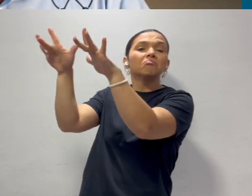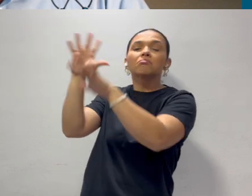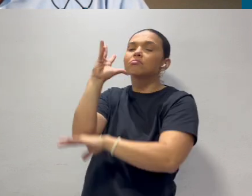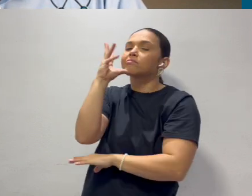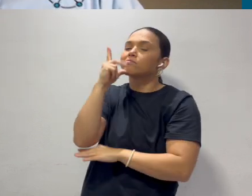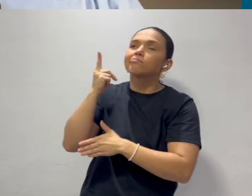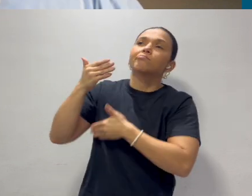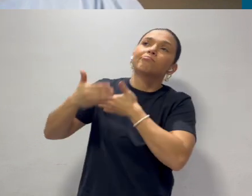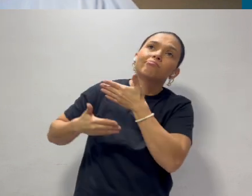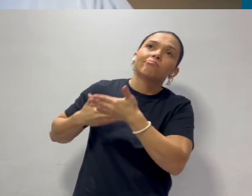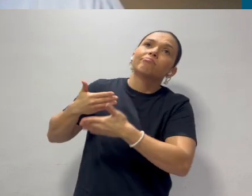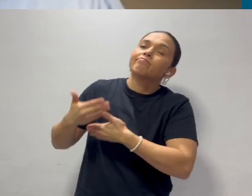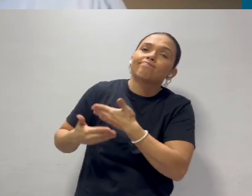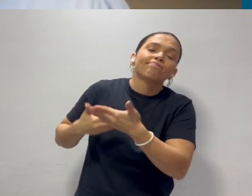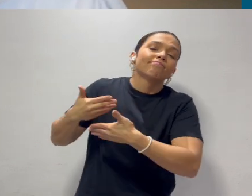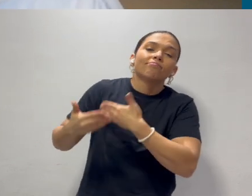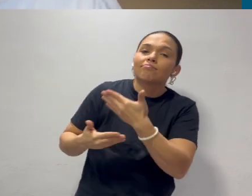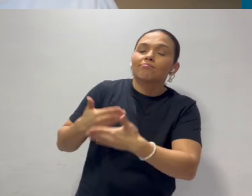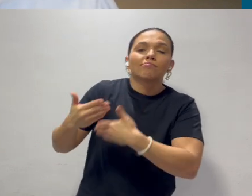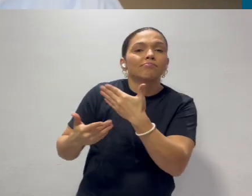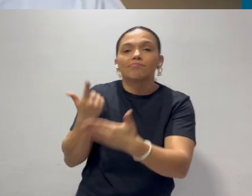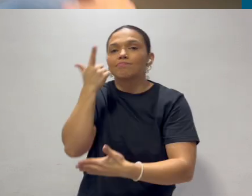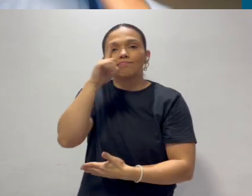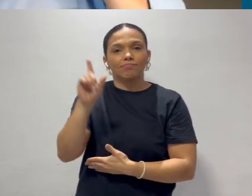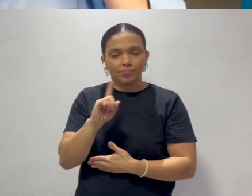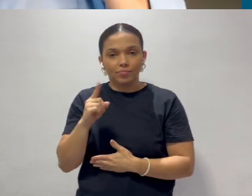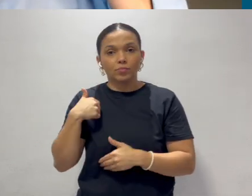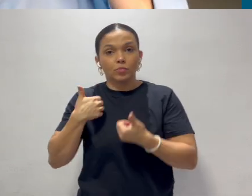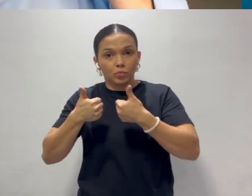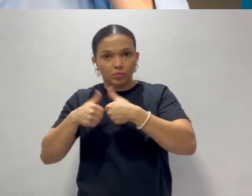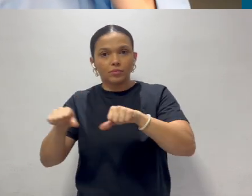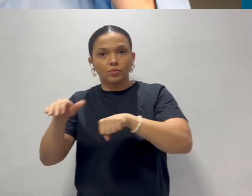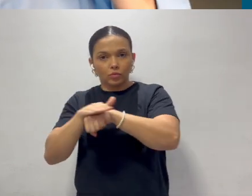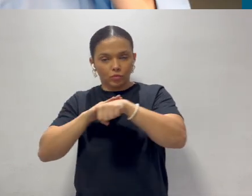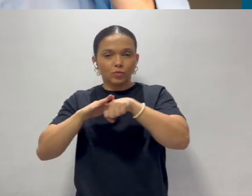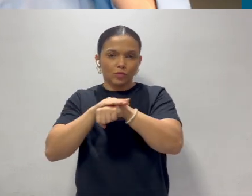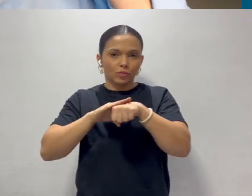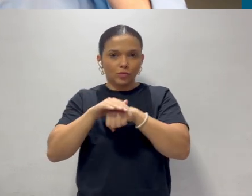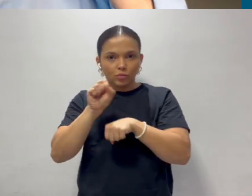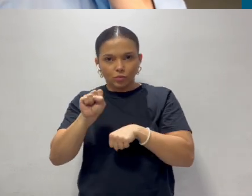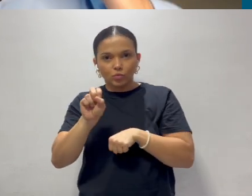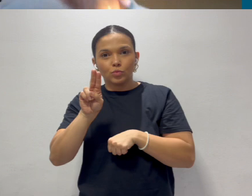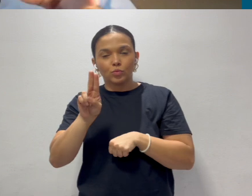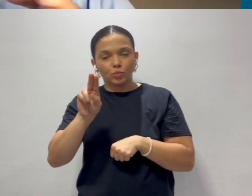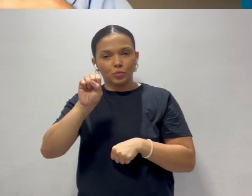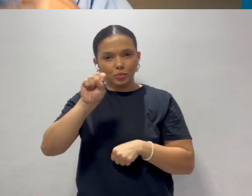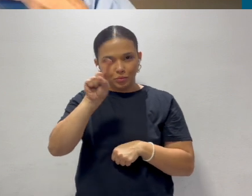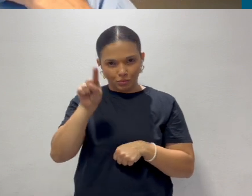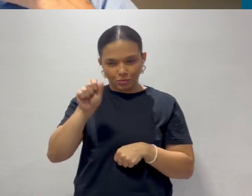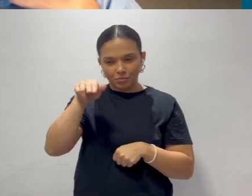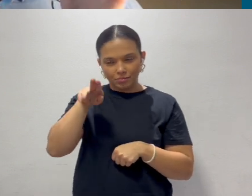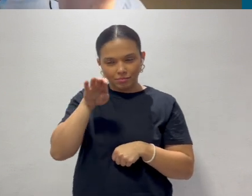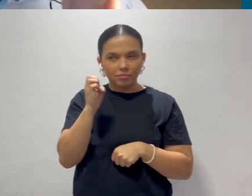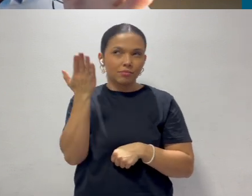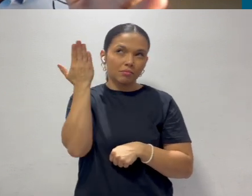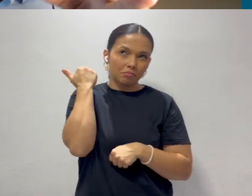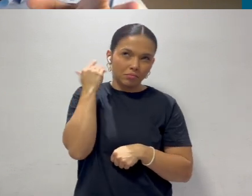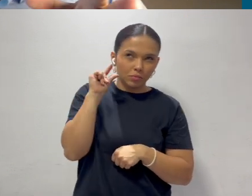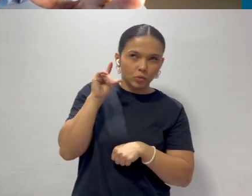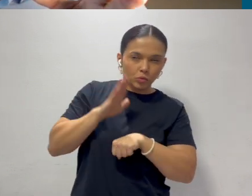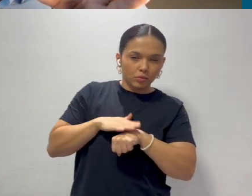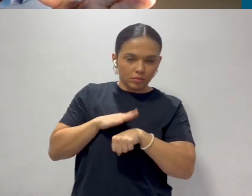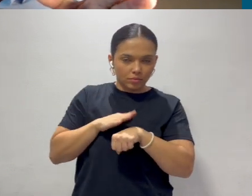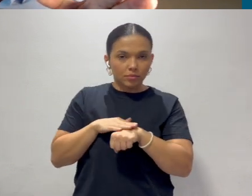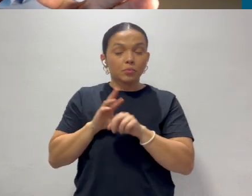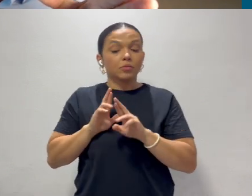judicial, você sabe que demora muito mais, né? Eu estava conversando com a Suzane esses dias, nos bastidores, e a diferença